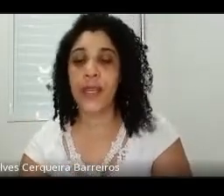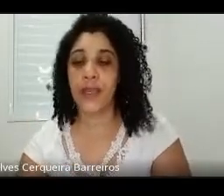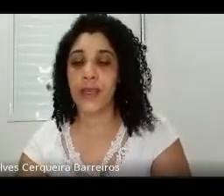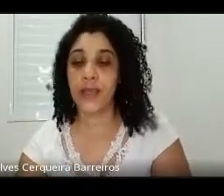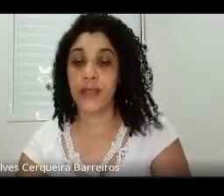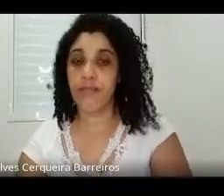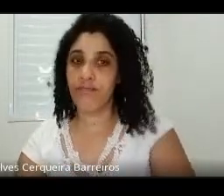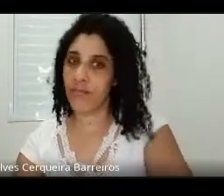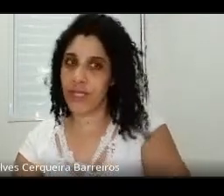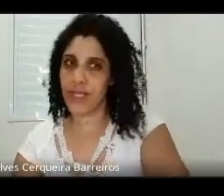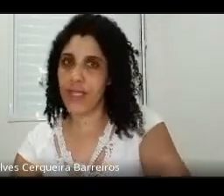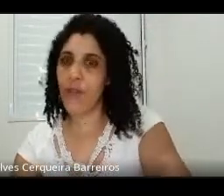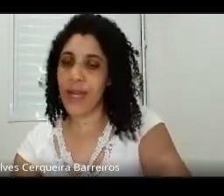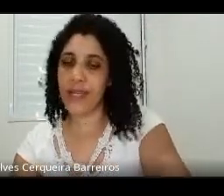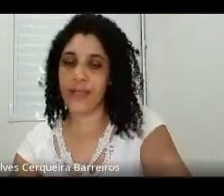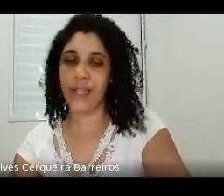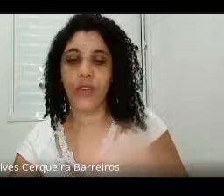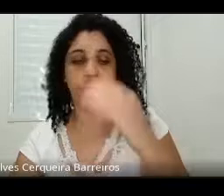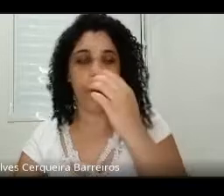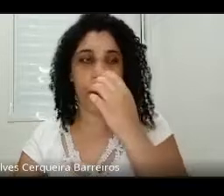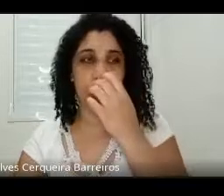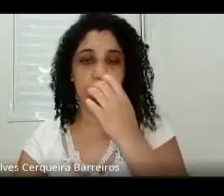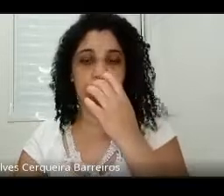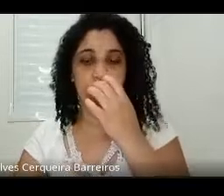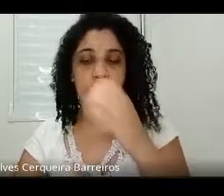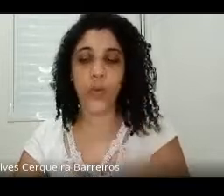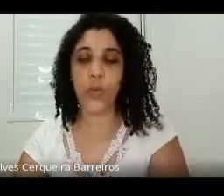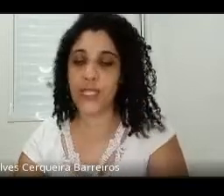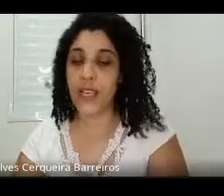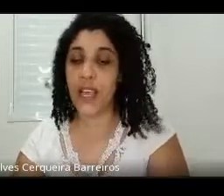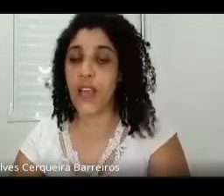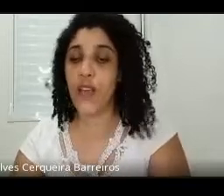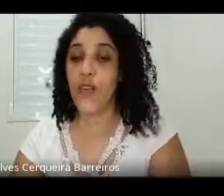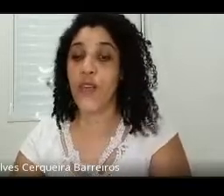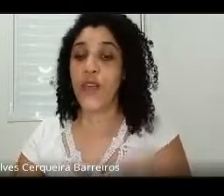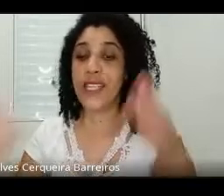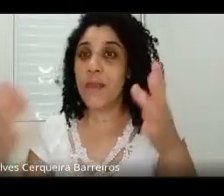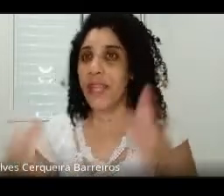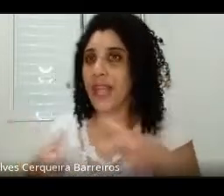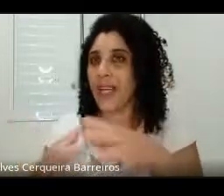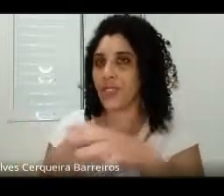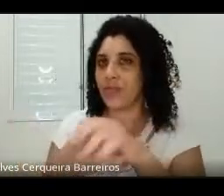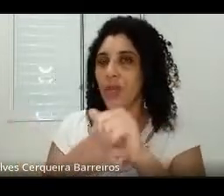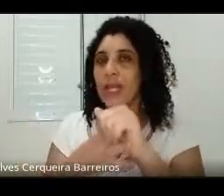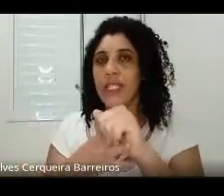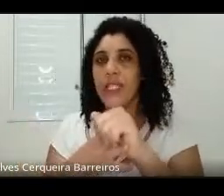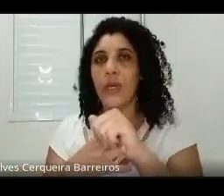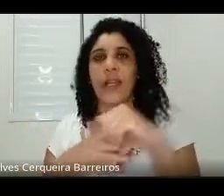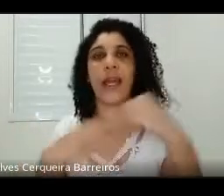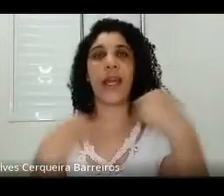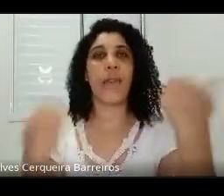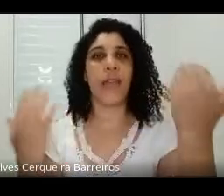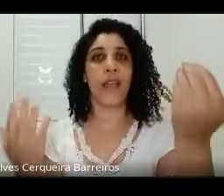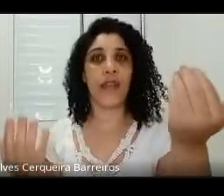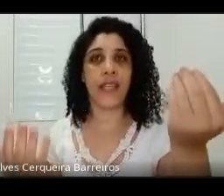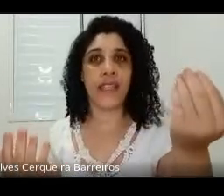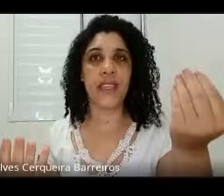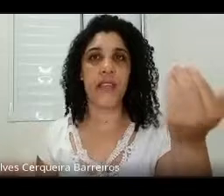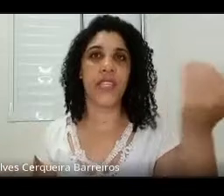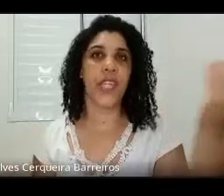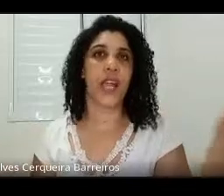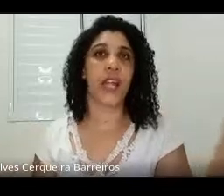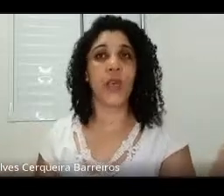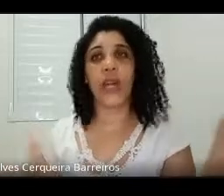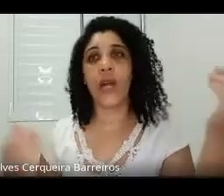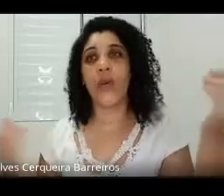possui, são várias. Então, vou falar sobre algumas. Flexibilidade. Então, a língua ela é bem